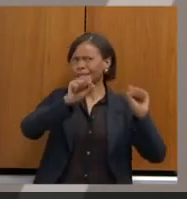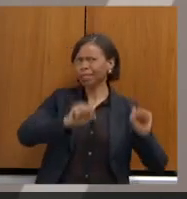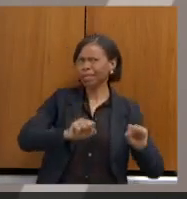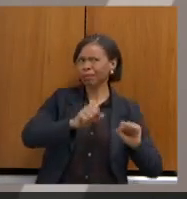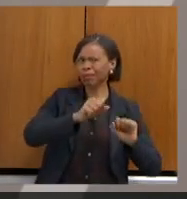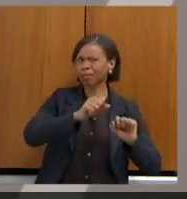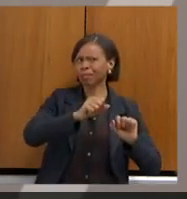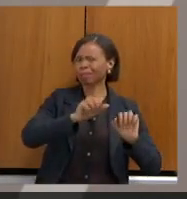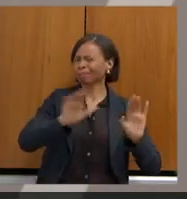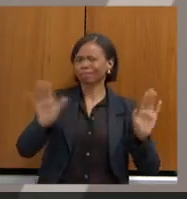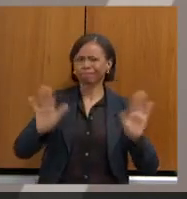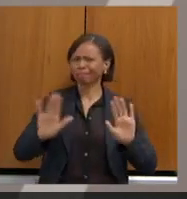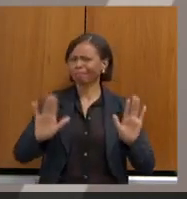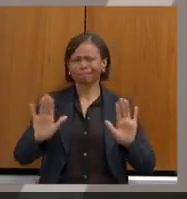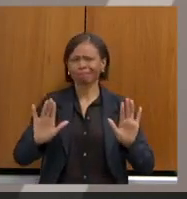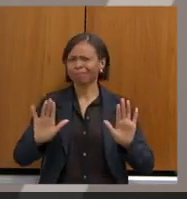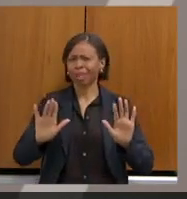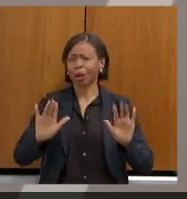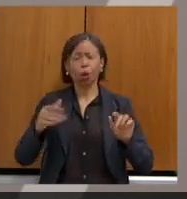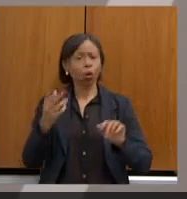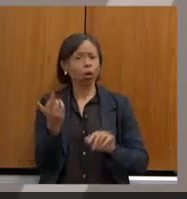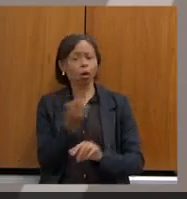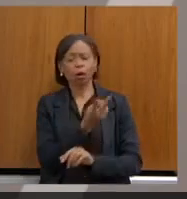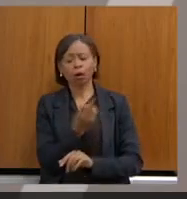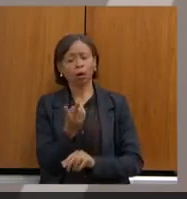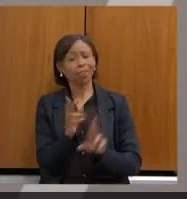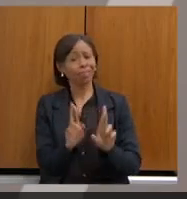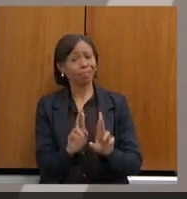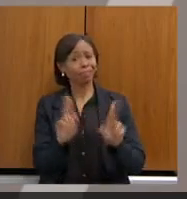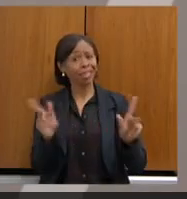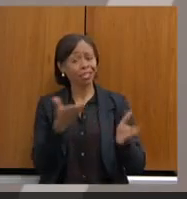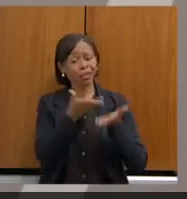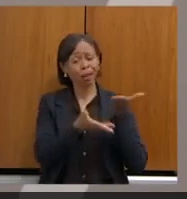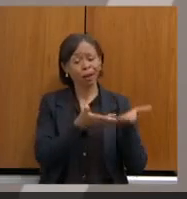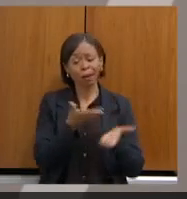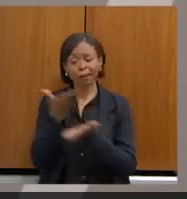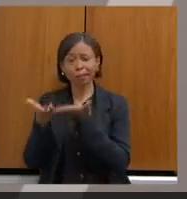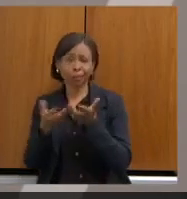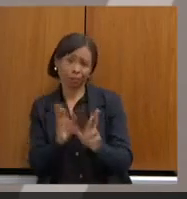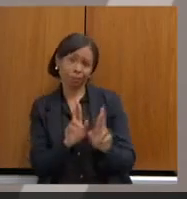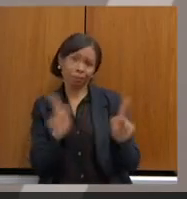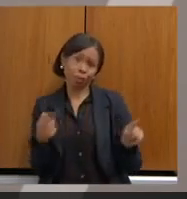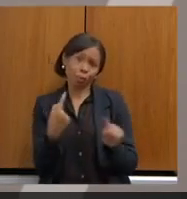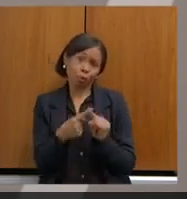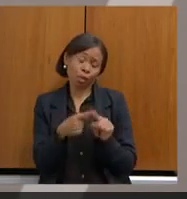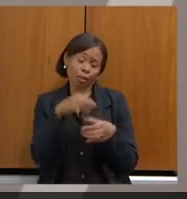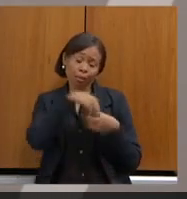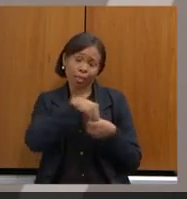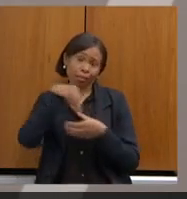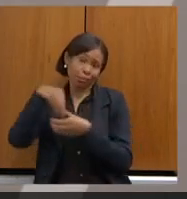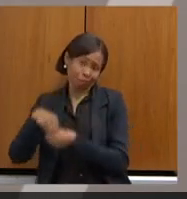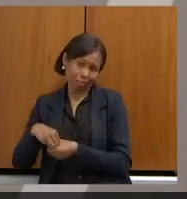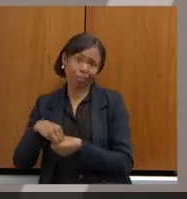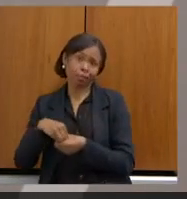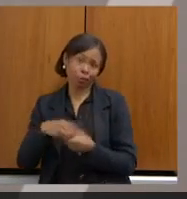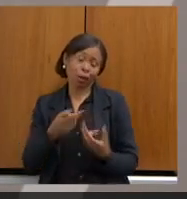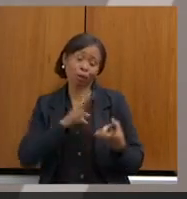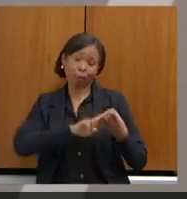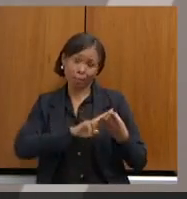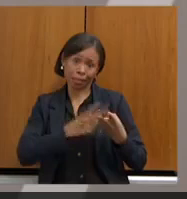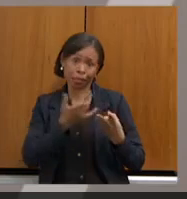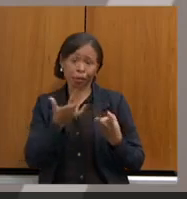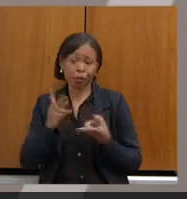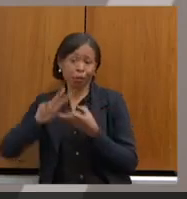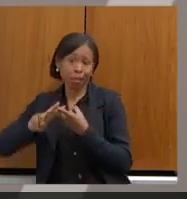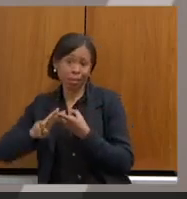outra porque os preços são selecionados com tratamento diferenciado justamente porque os presos que vai estão entendem perfeitamente O